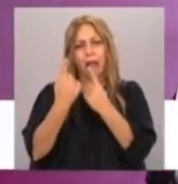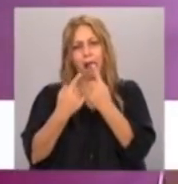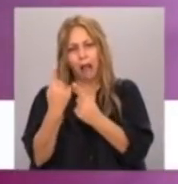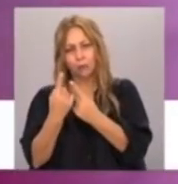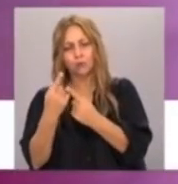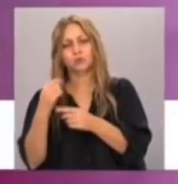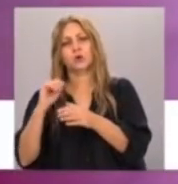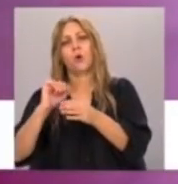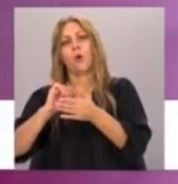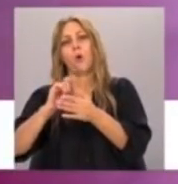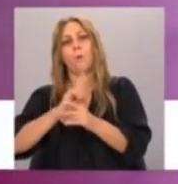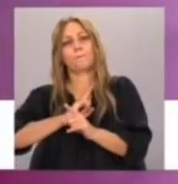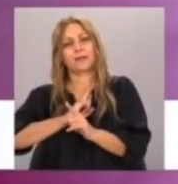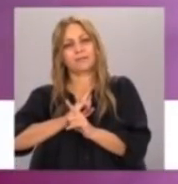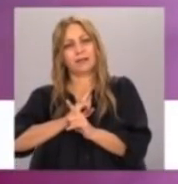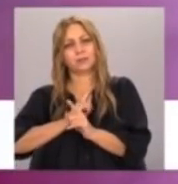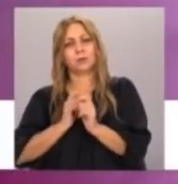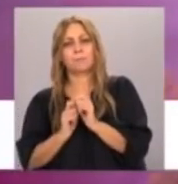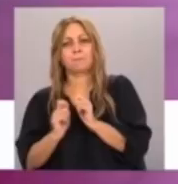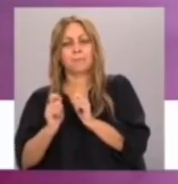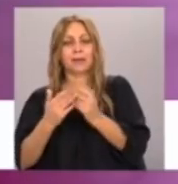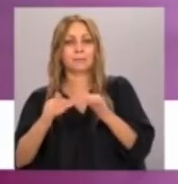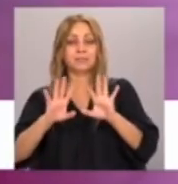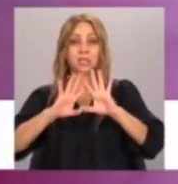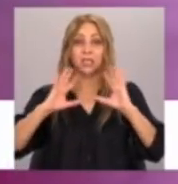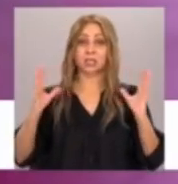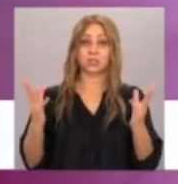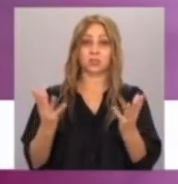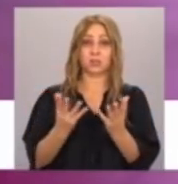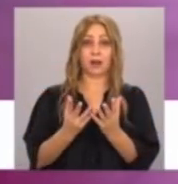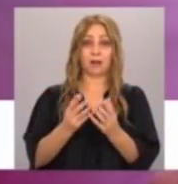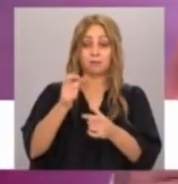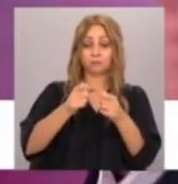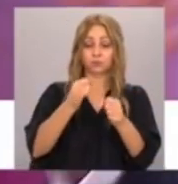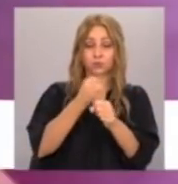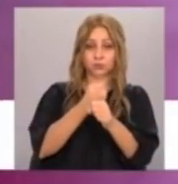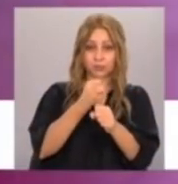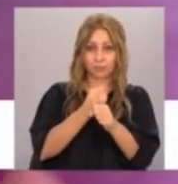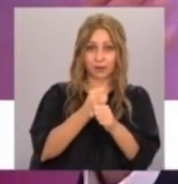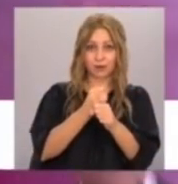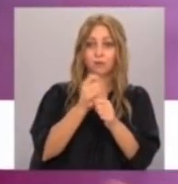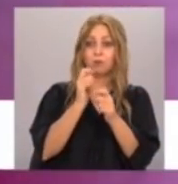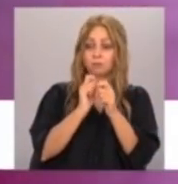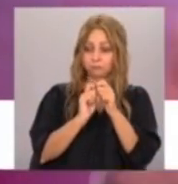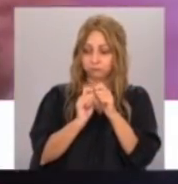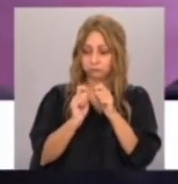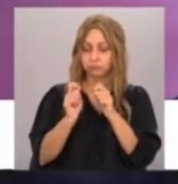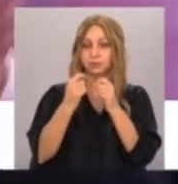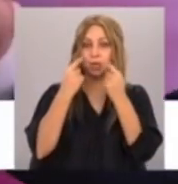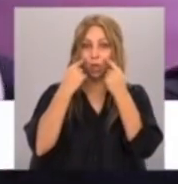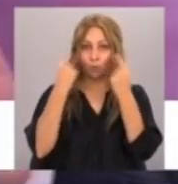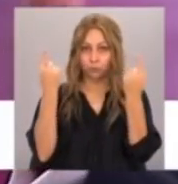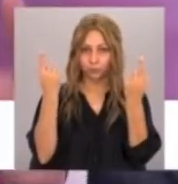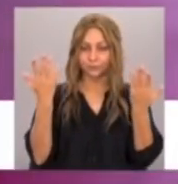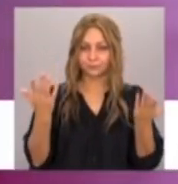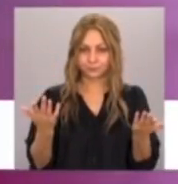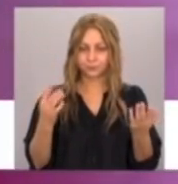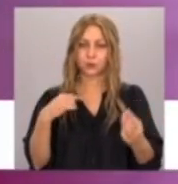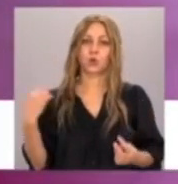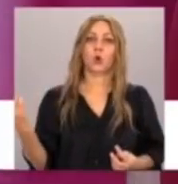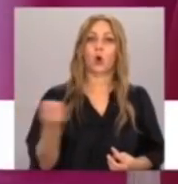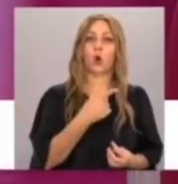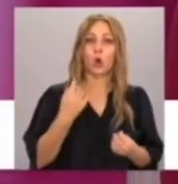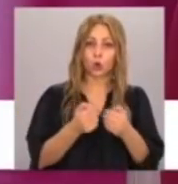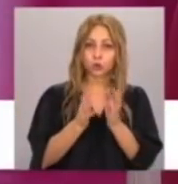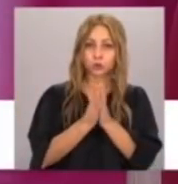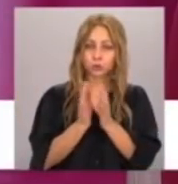grosso é público social da propriedade pública e quem paga e exporta os desperdícios e os custos é o público Ou seja todos nós